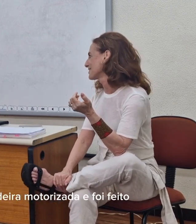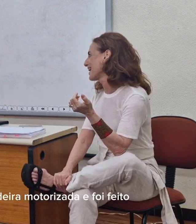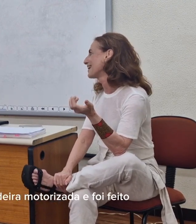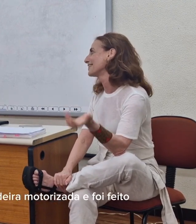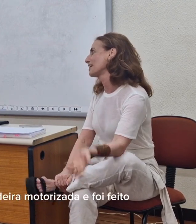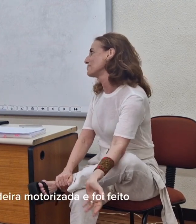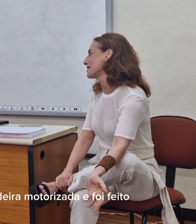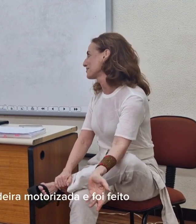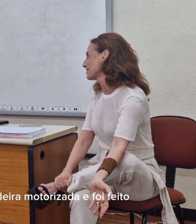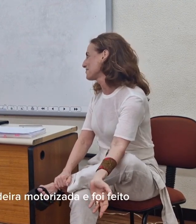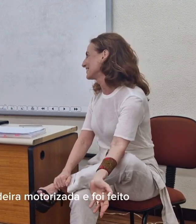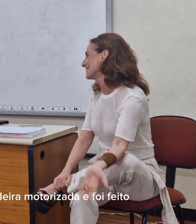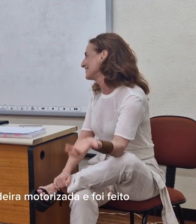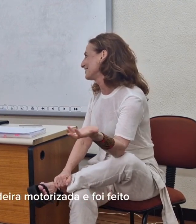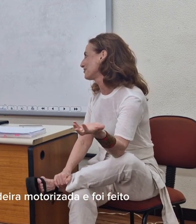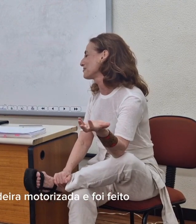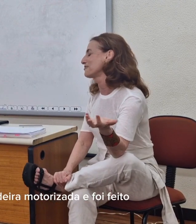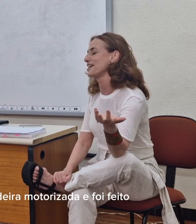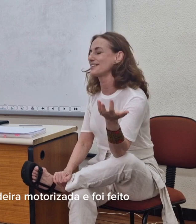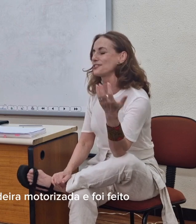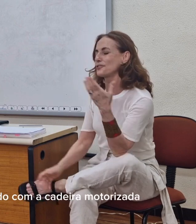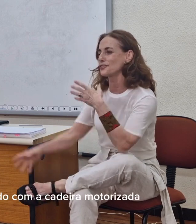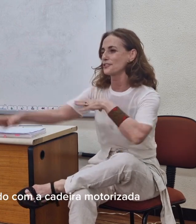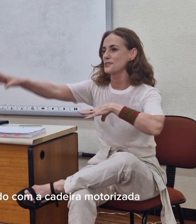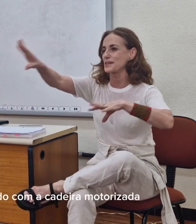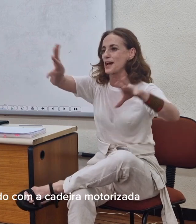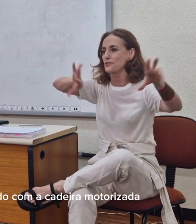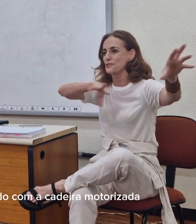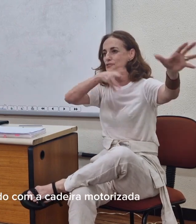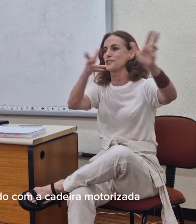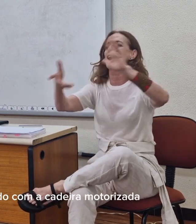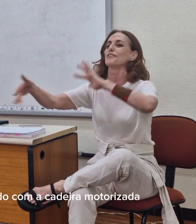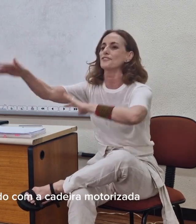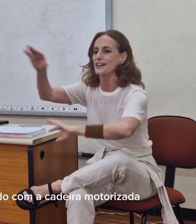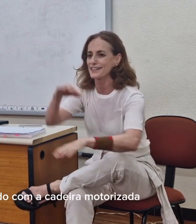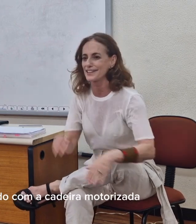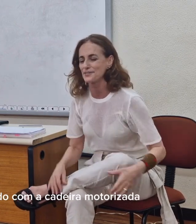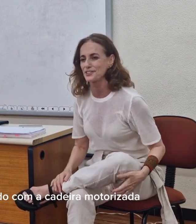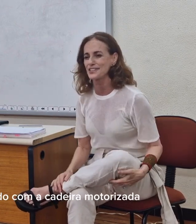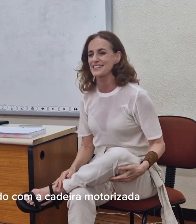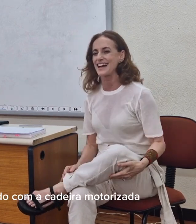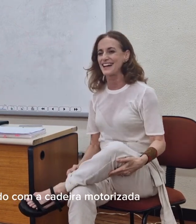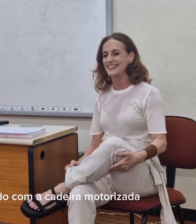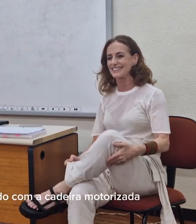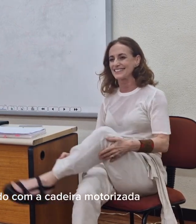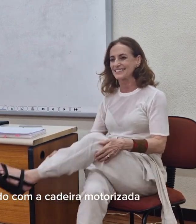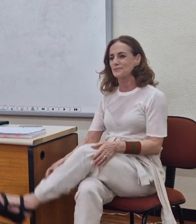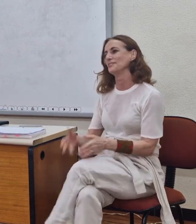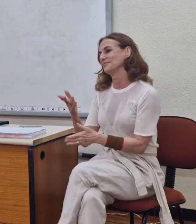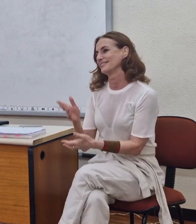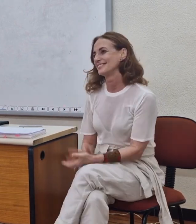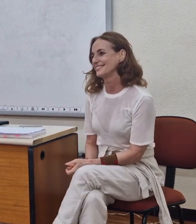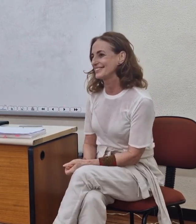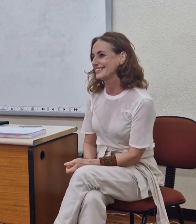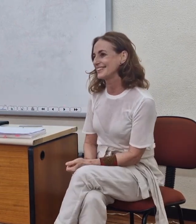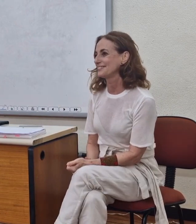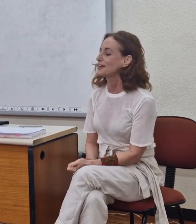cadeira mobilizada, para a Beth e a Camara. Foi feita todo um espetáculo costurado com a cadeira mobilizada.